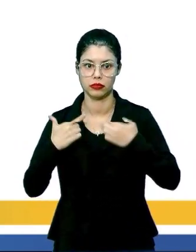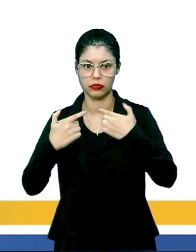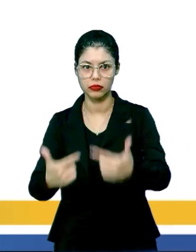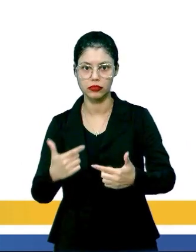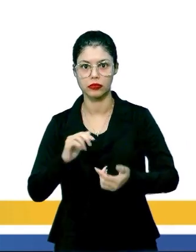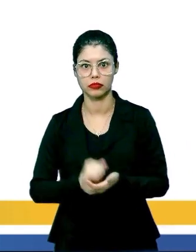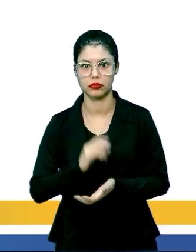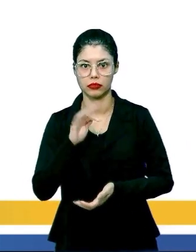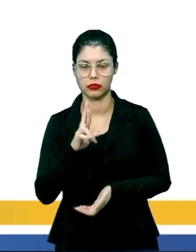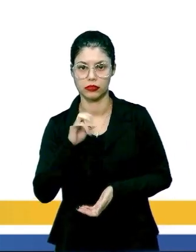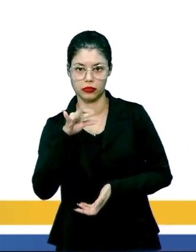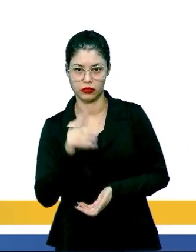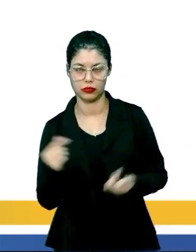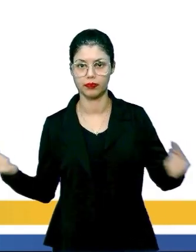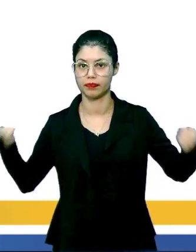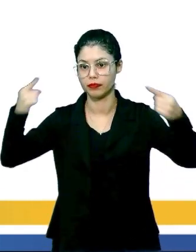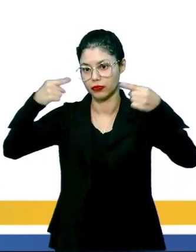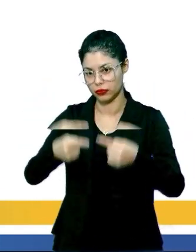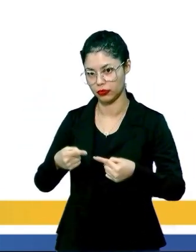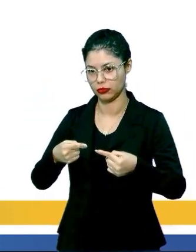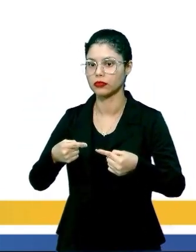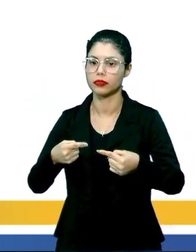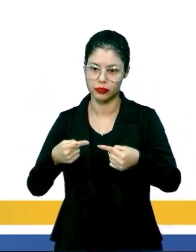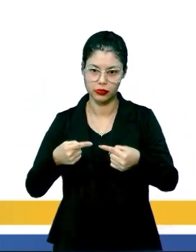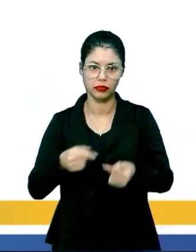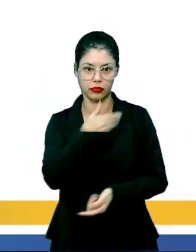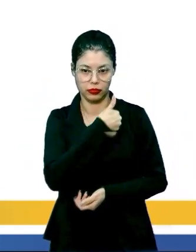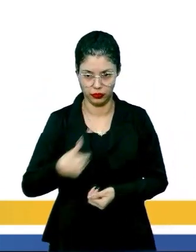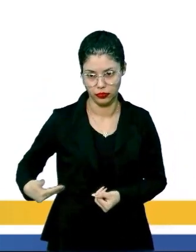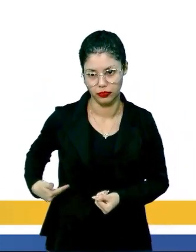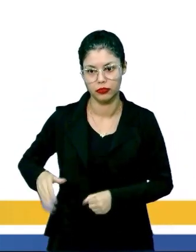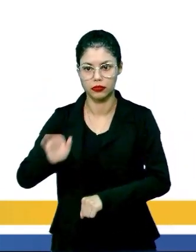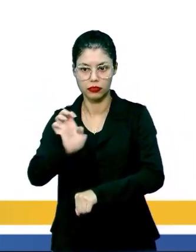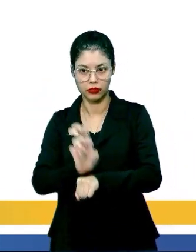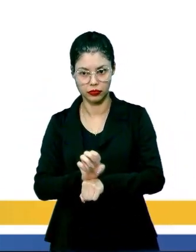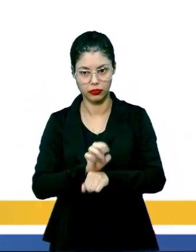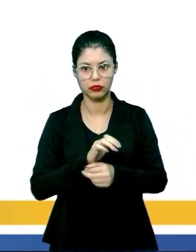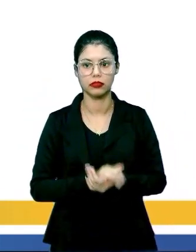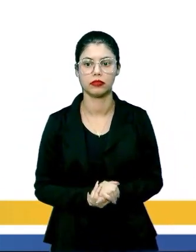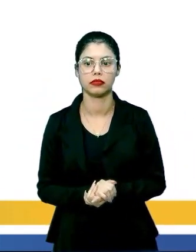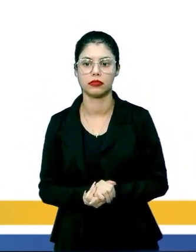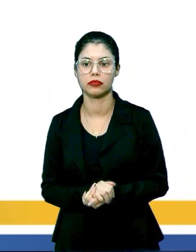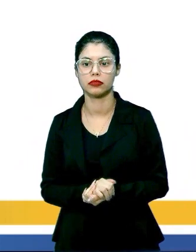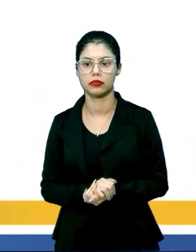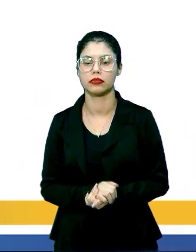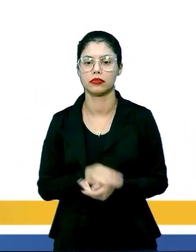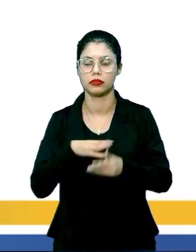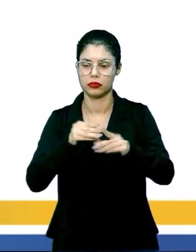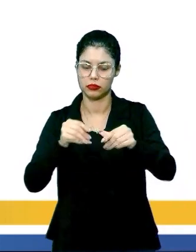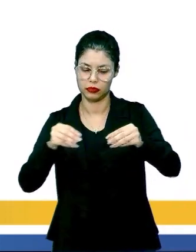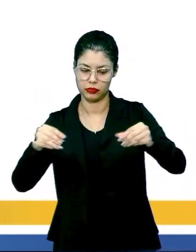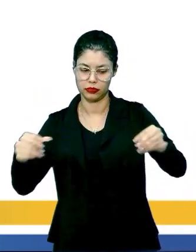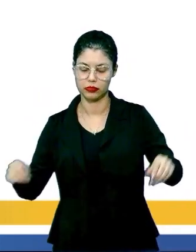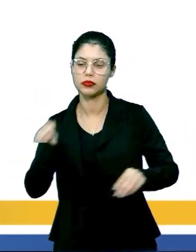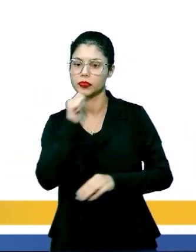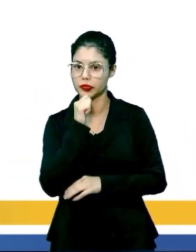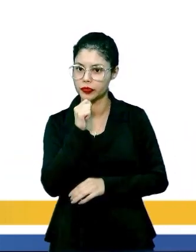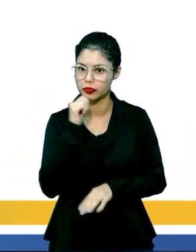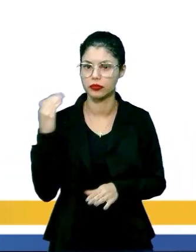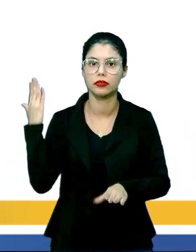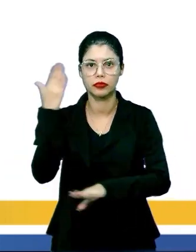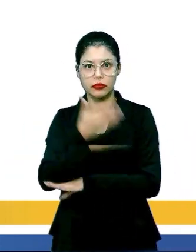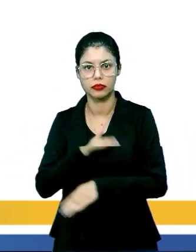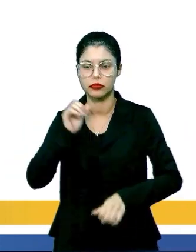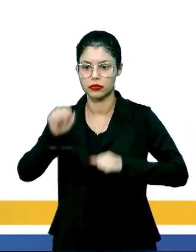do Contestado, que é a disputa da República, né, do Estado, por aquelas terras onde iria passar